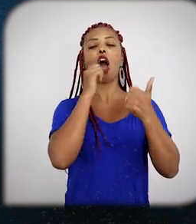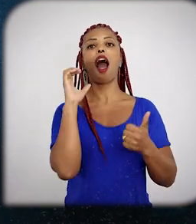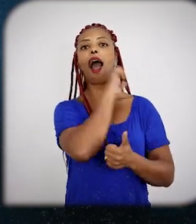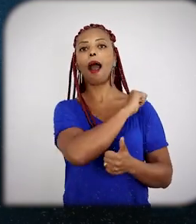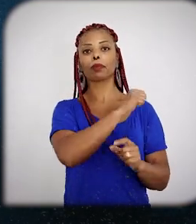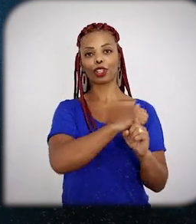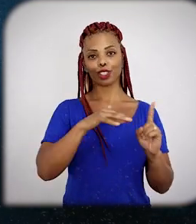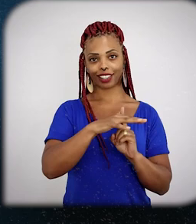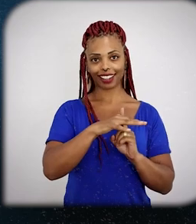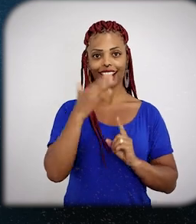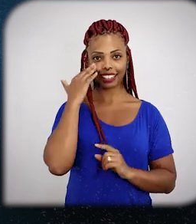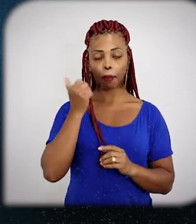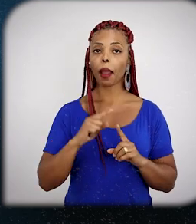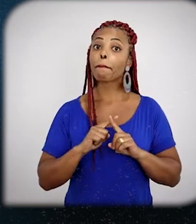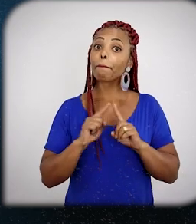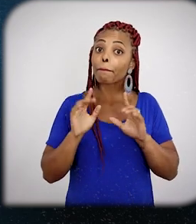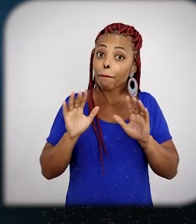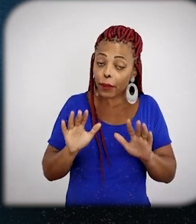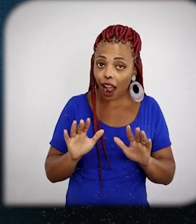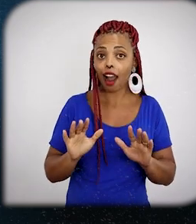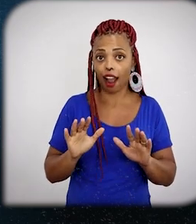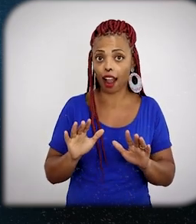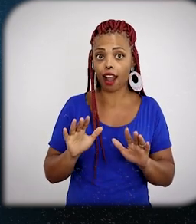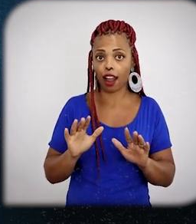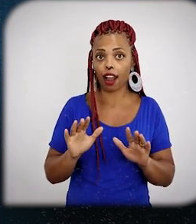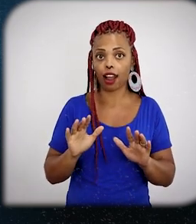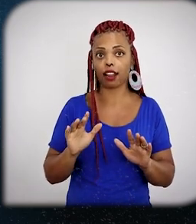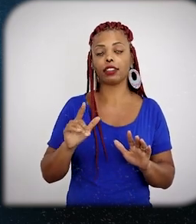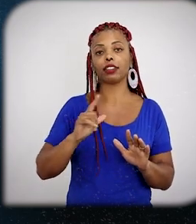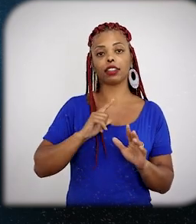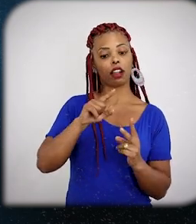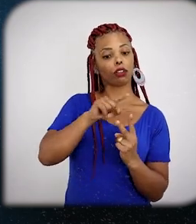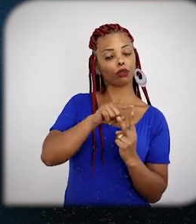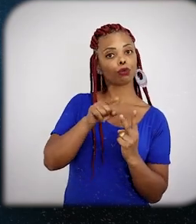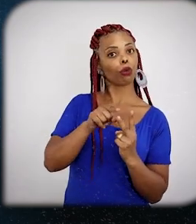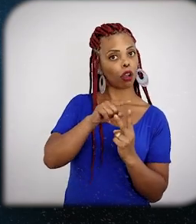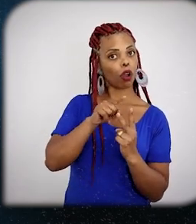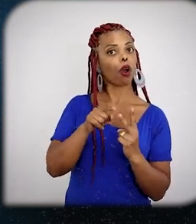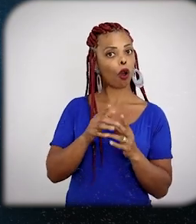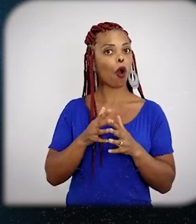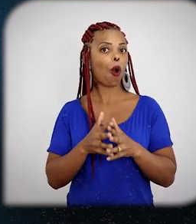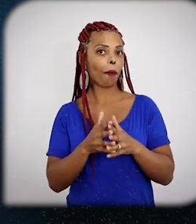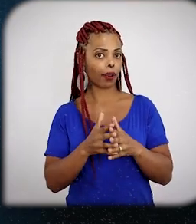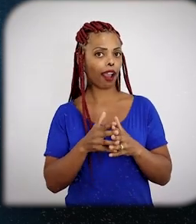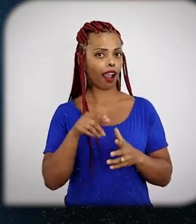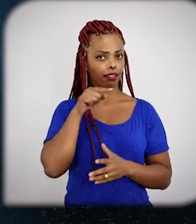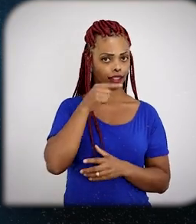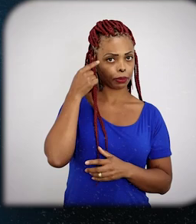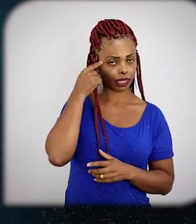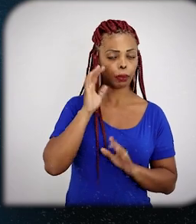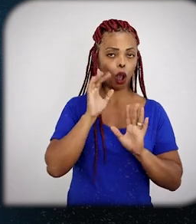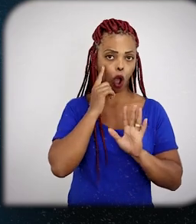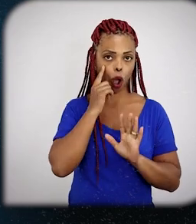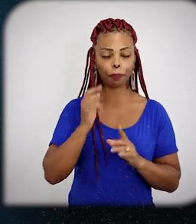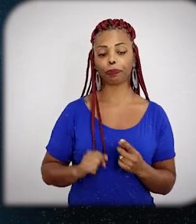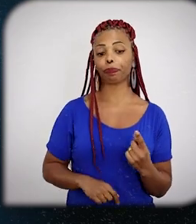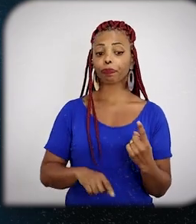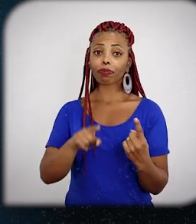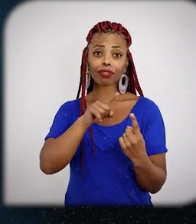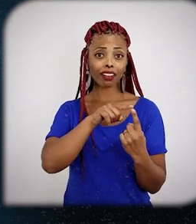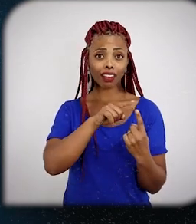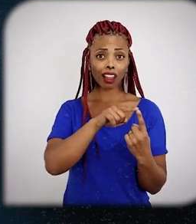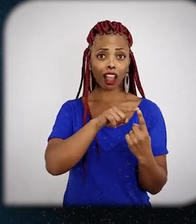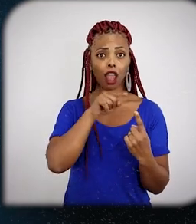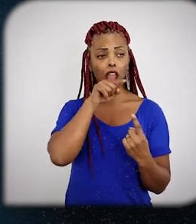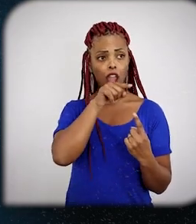estivéssemos. Só que, considerando, tem dois elementos, né, complicados nessa equação.